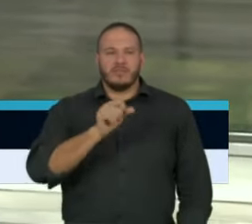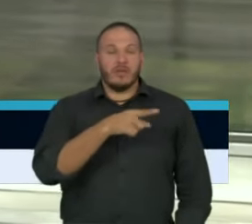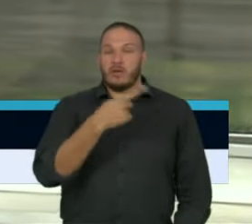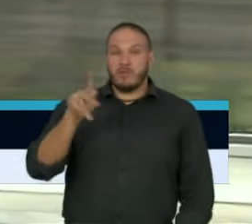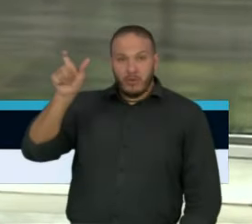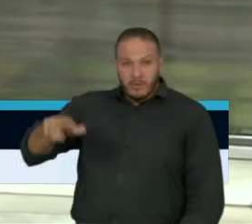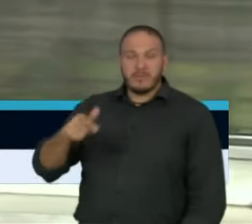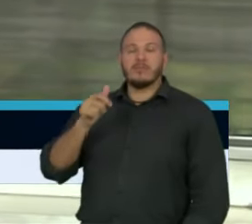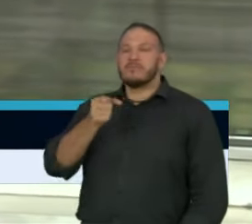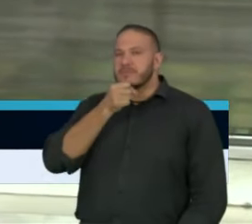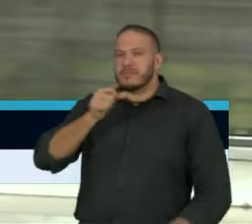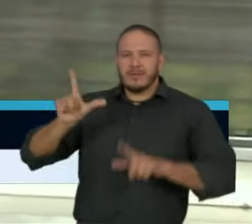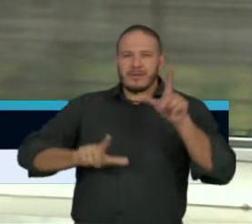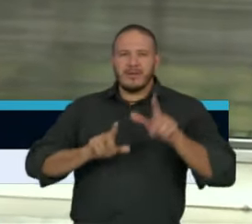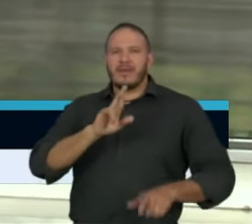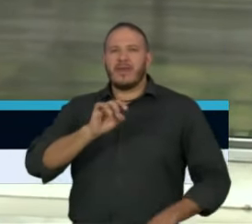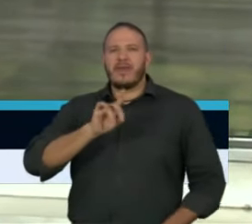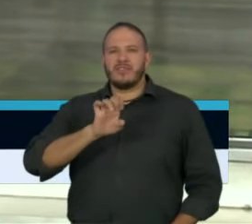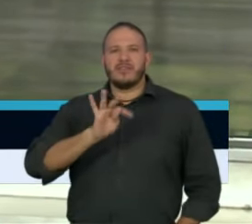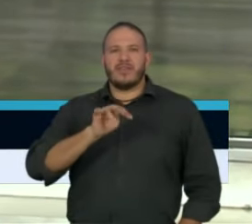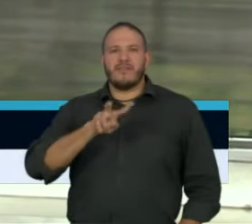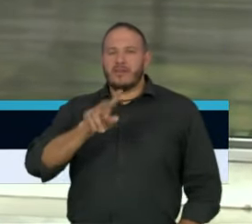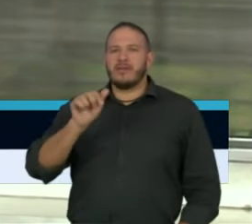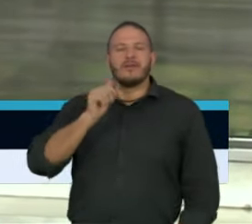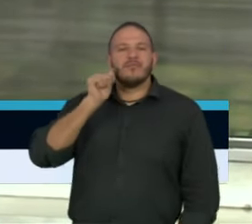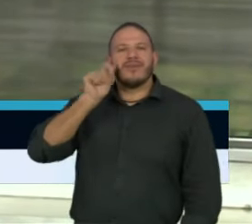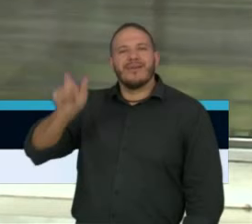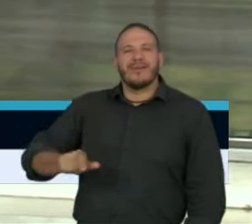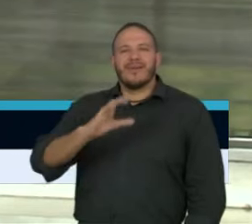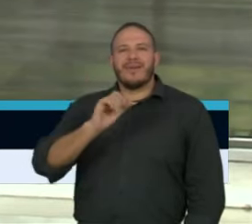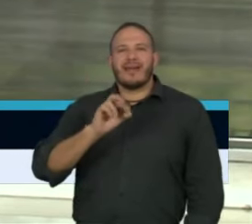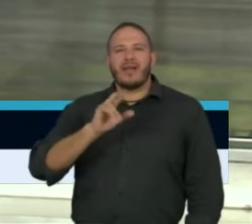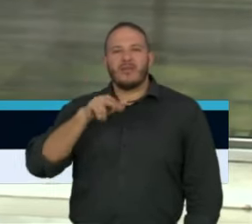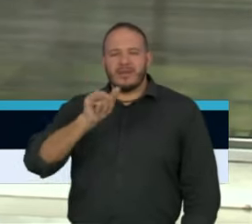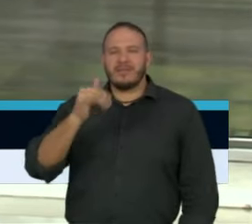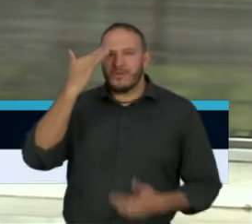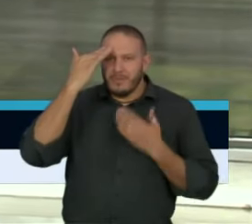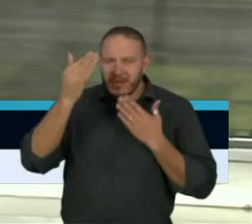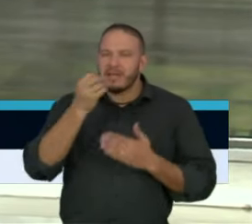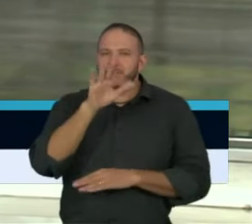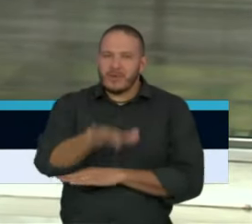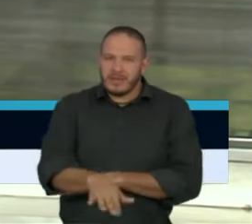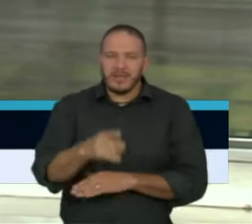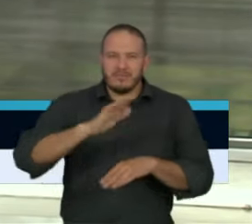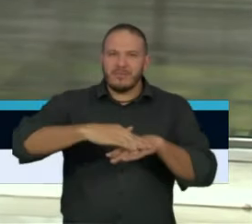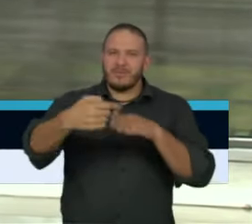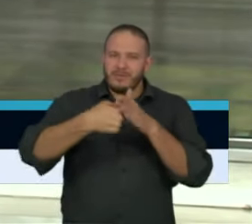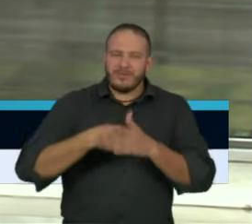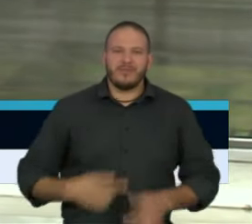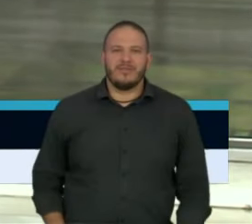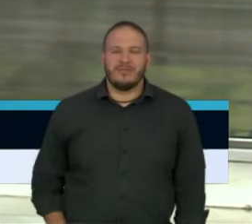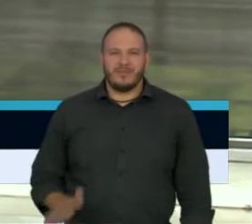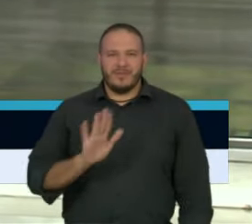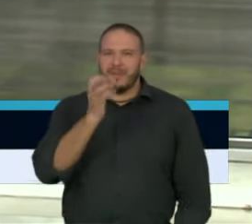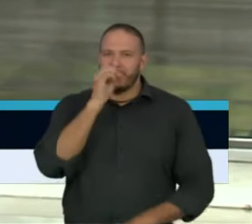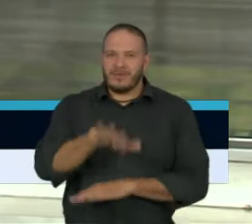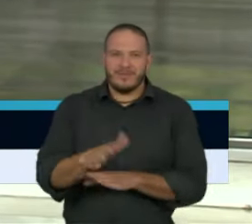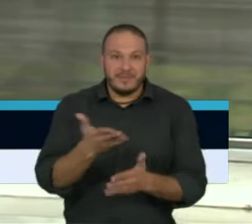A jornalista Carolina Rigengo. Carolina, muito obrigado pela sua presença. Boa tarde. Sua pergunta, por favor. Boa tarde a